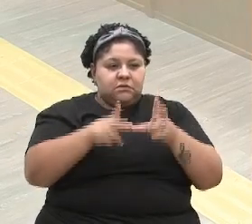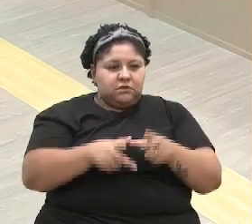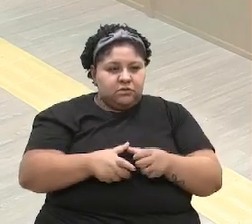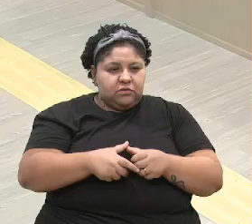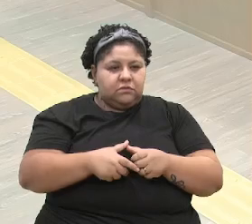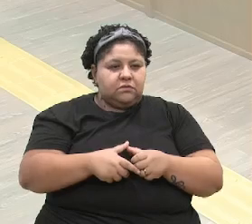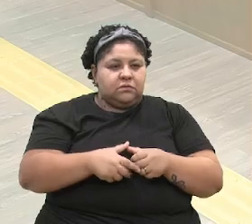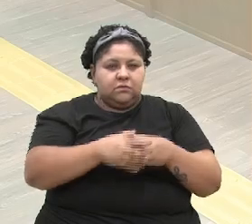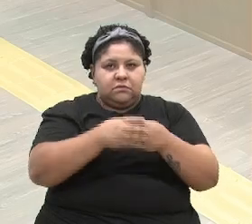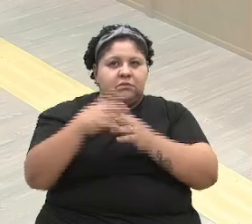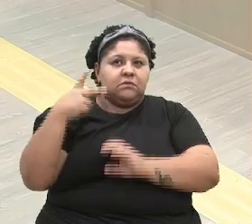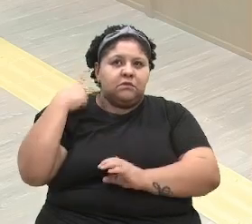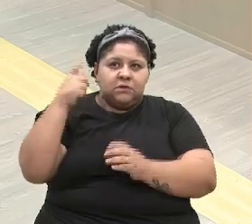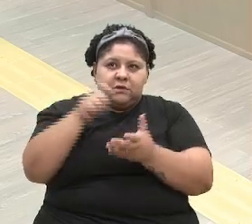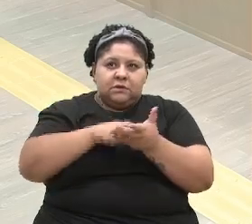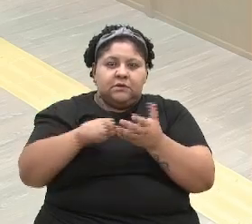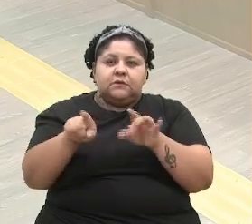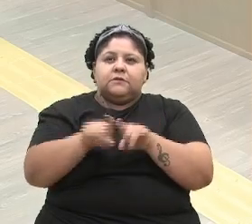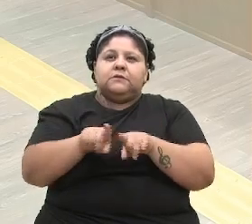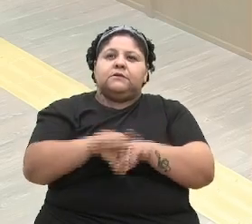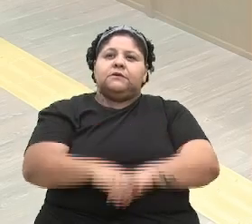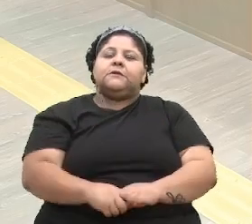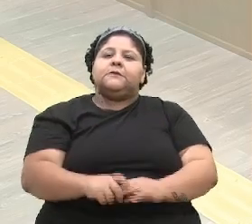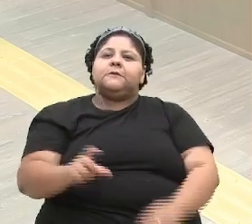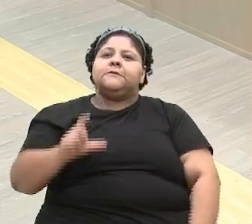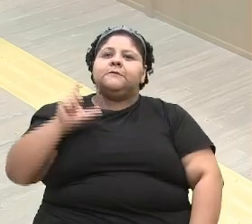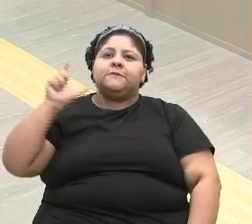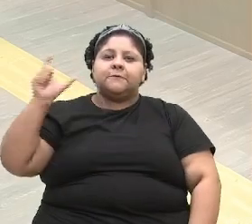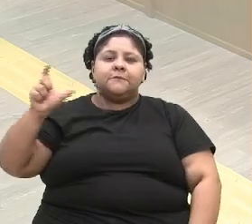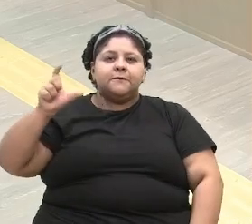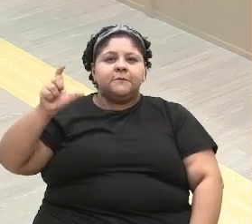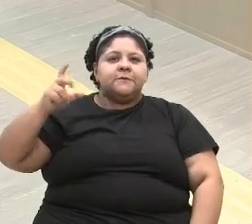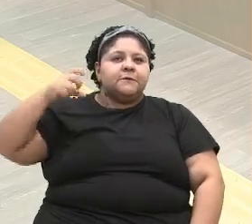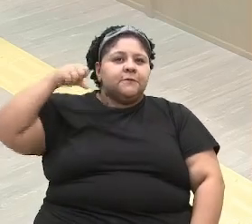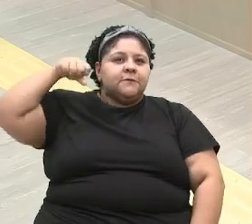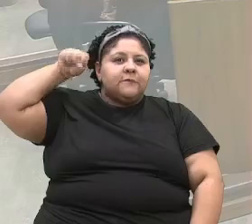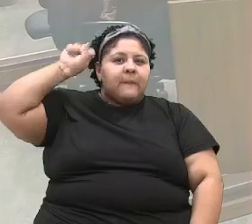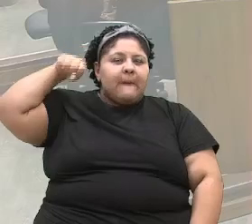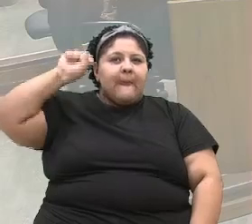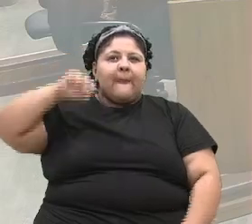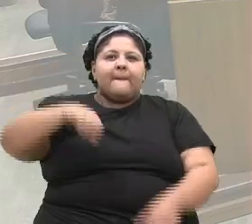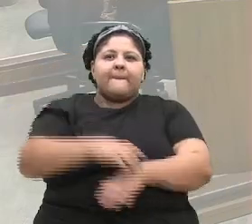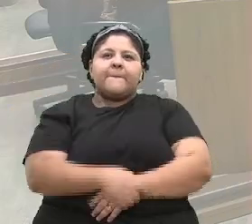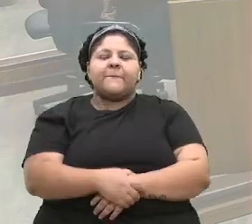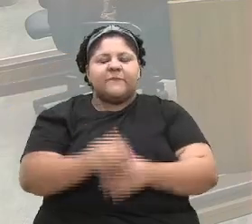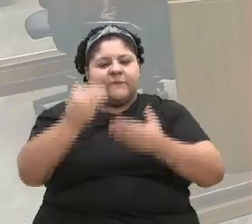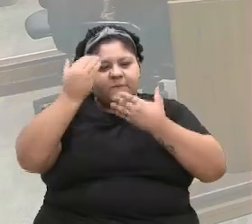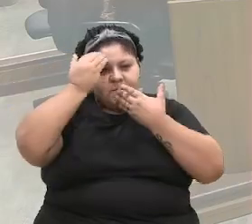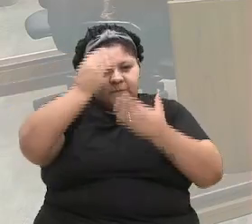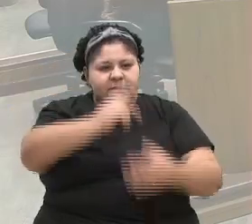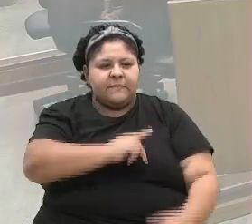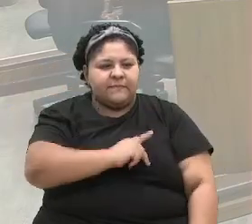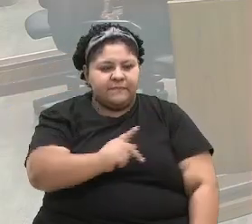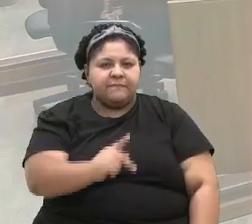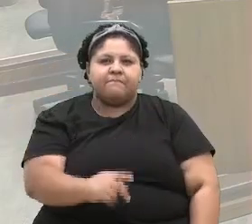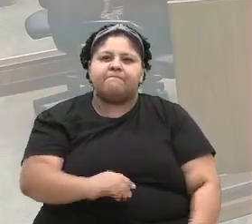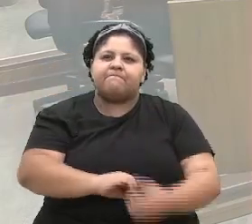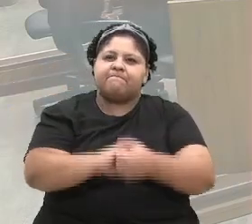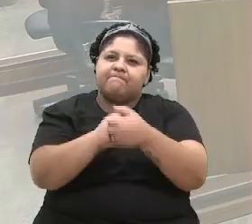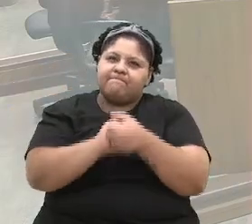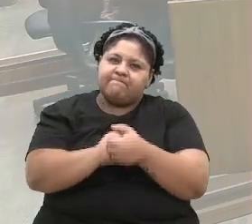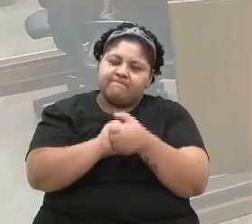colegas assinam também. Com a palavra, vereador Xuxa. Obrigado, presidente. Cumprimento os